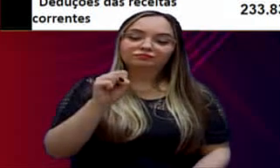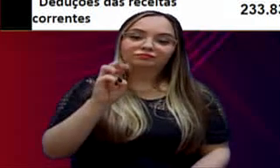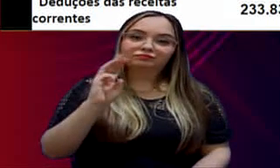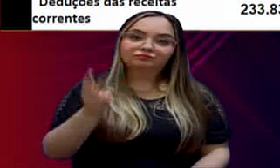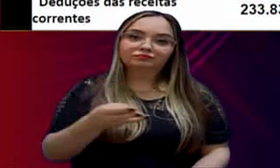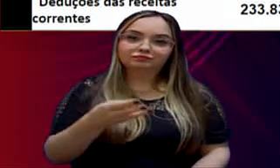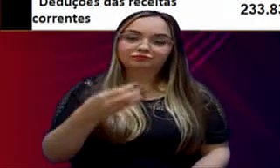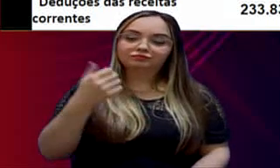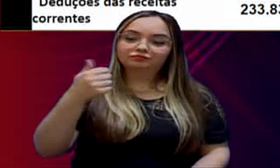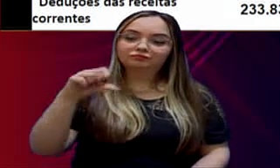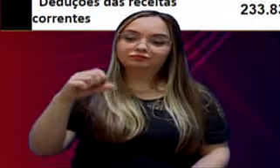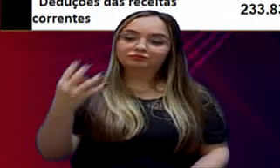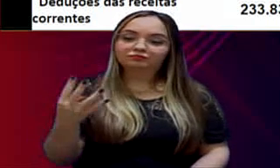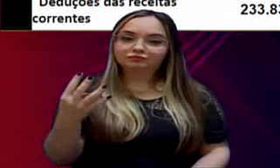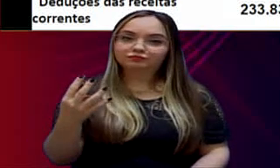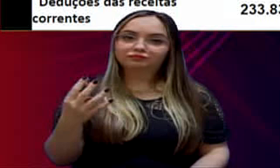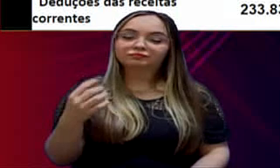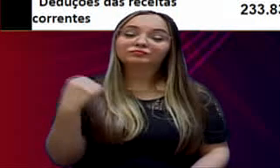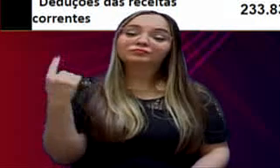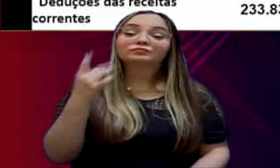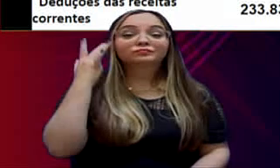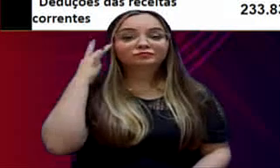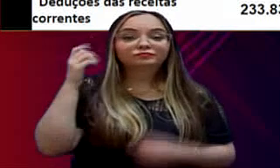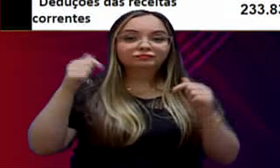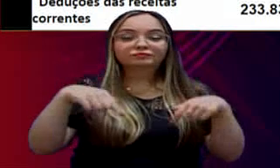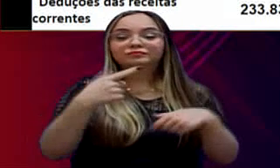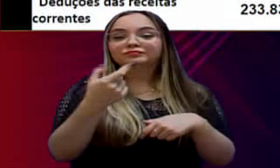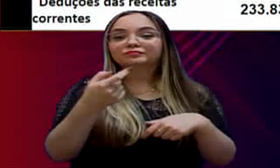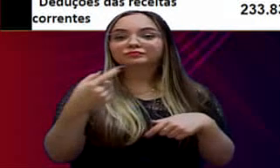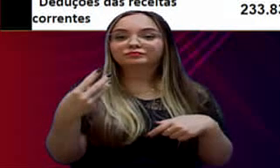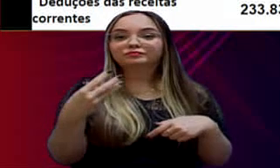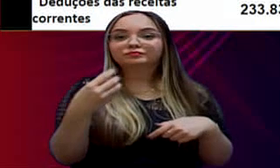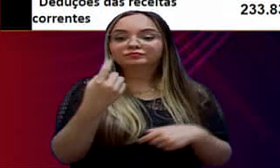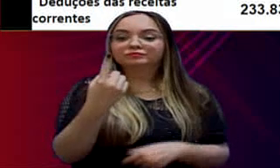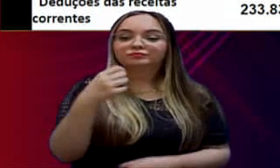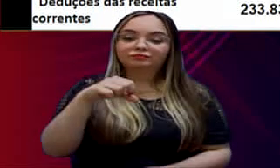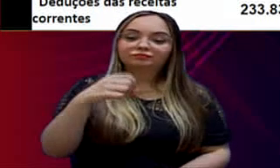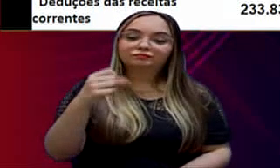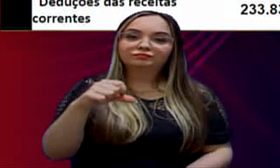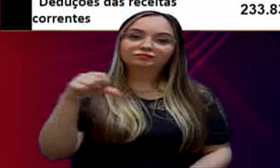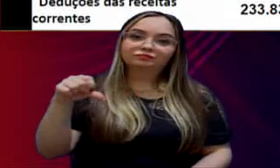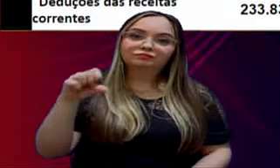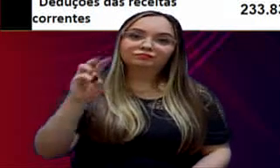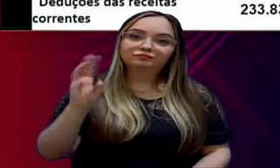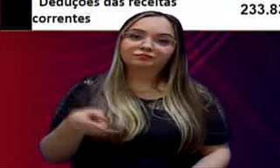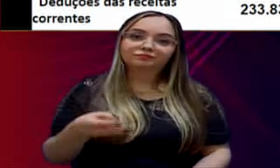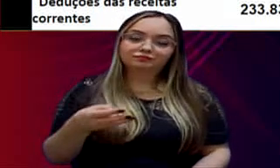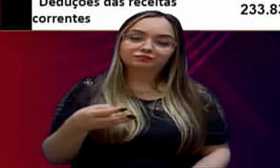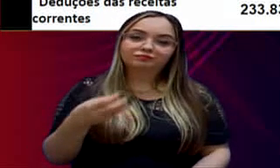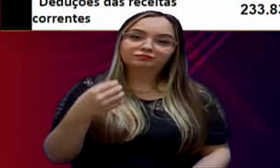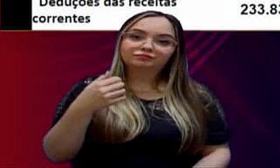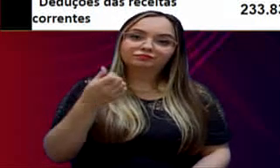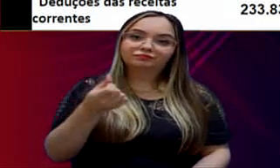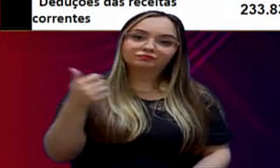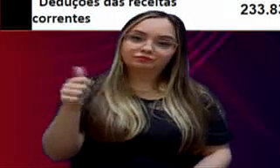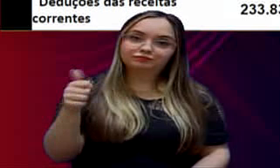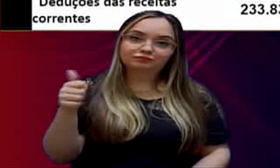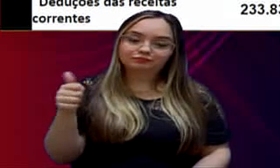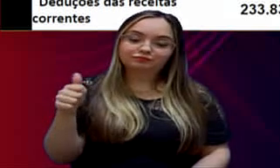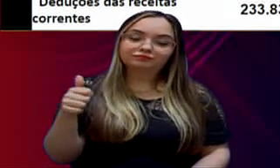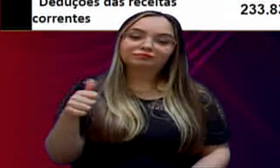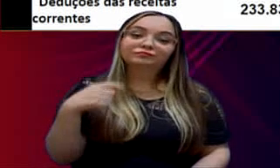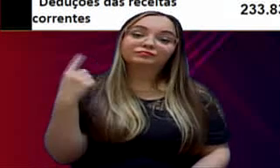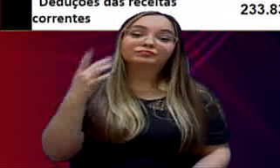194 a estimativa para 2023 de 199 milhões 611 a